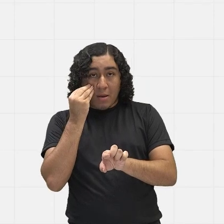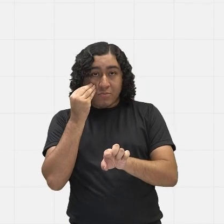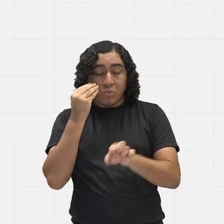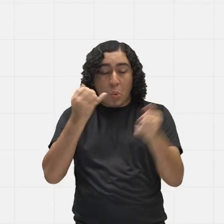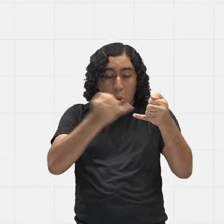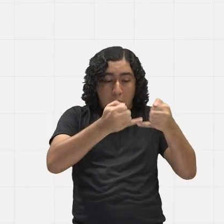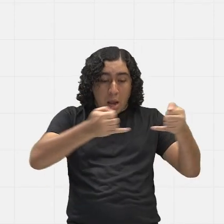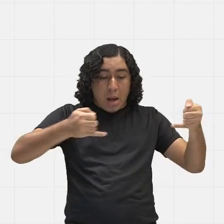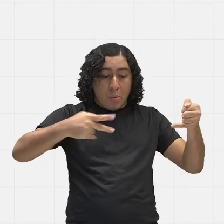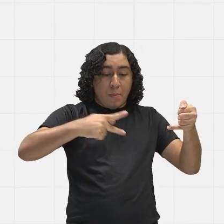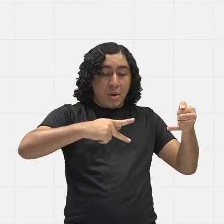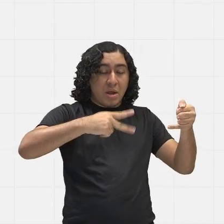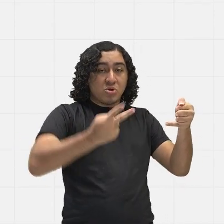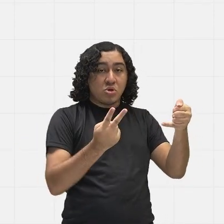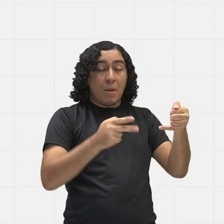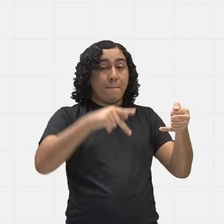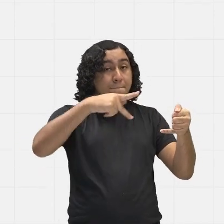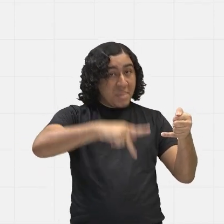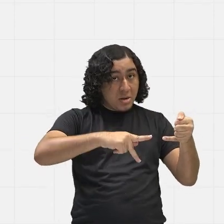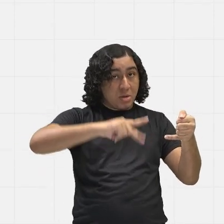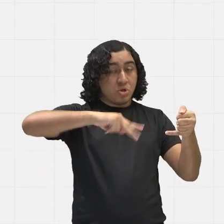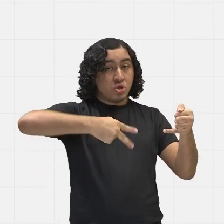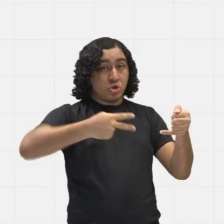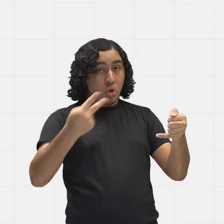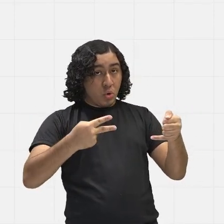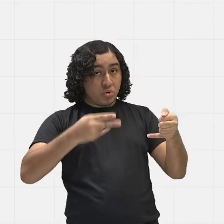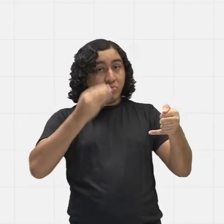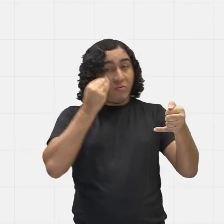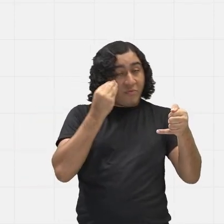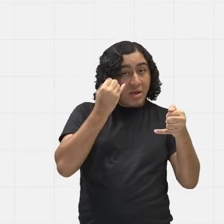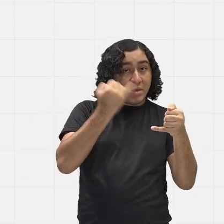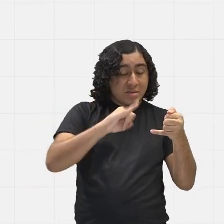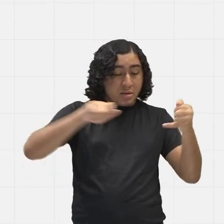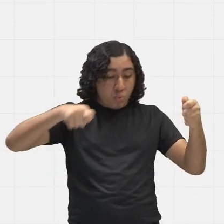um cabo P2, verifica o encaixe dele se ele está bem encaixado.